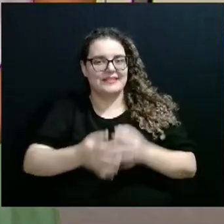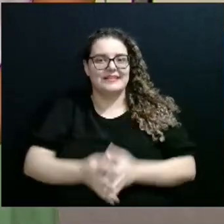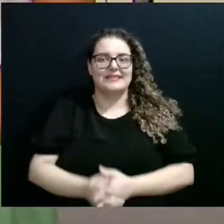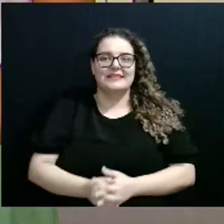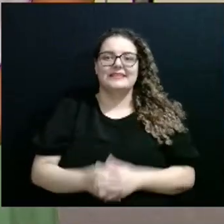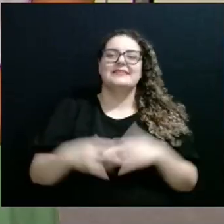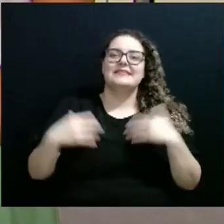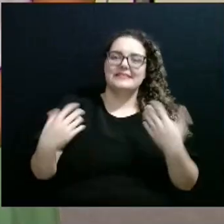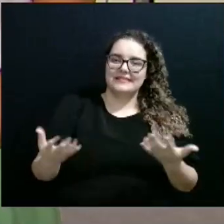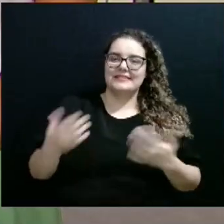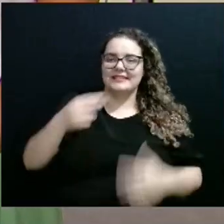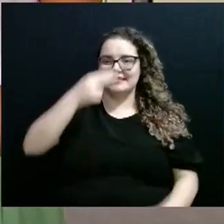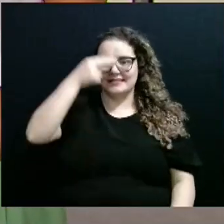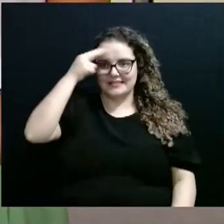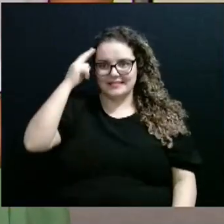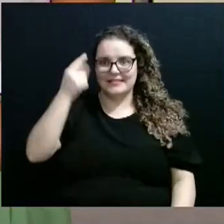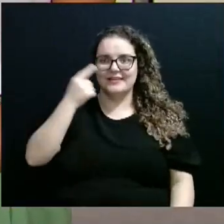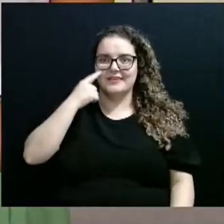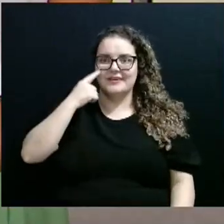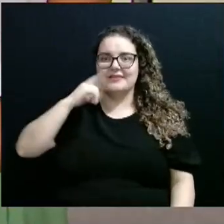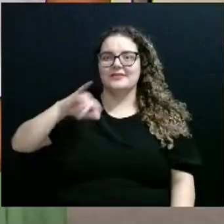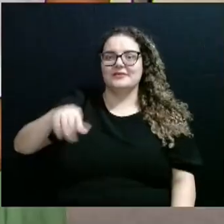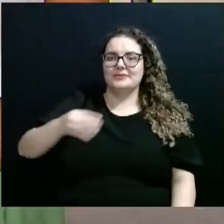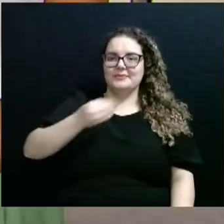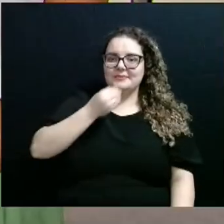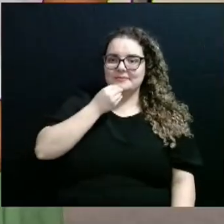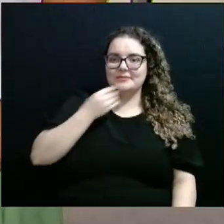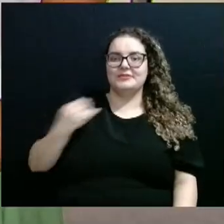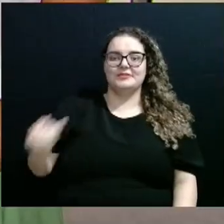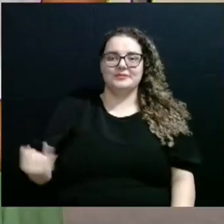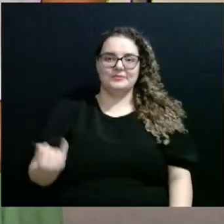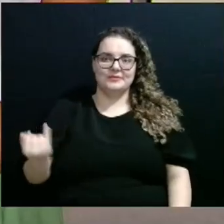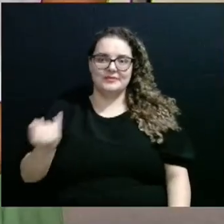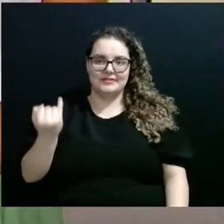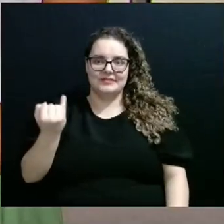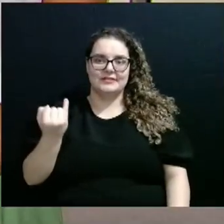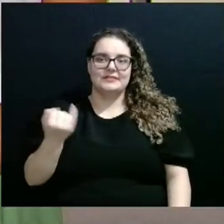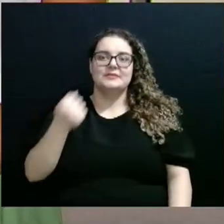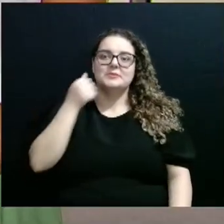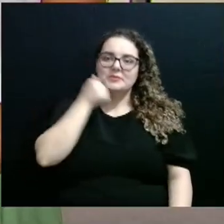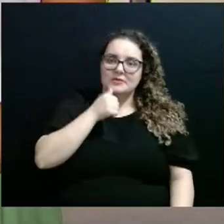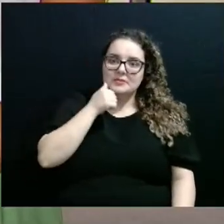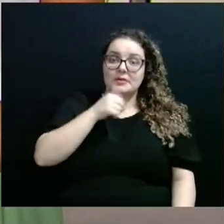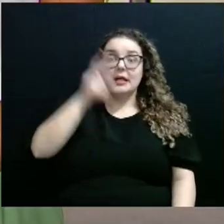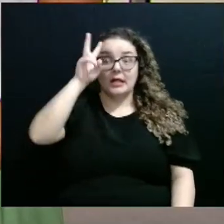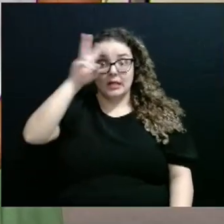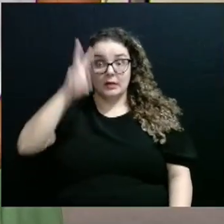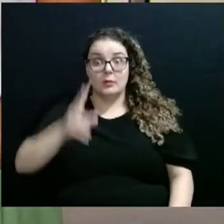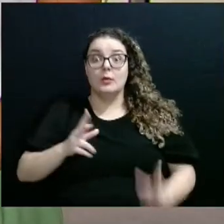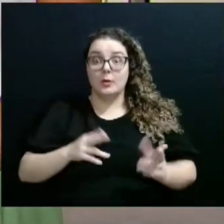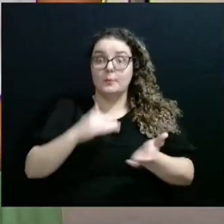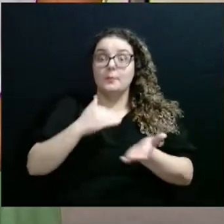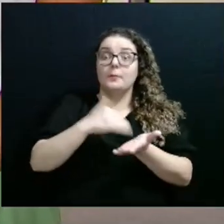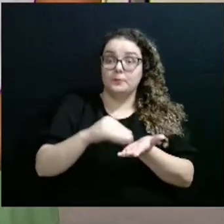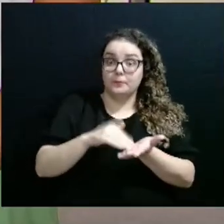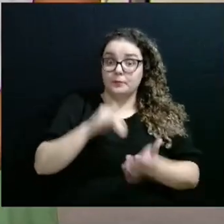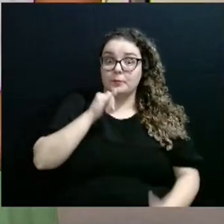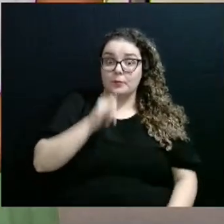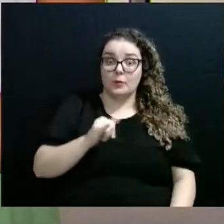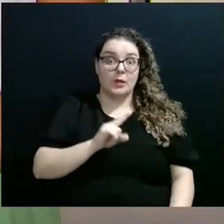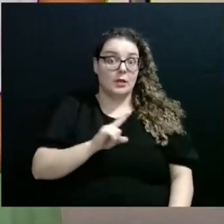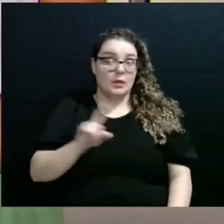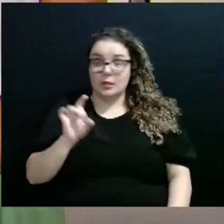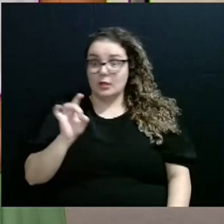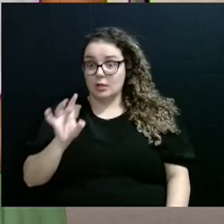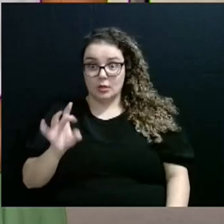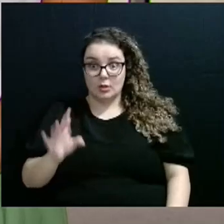Gabriel, olha só, oportunidade muito importante para as mulheres. Lembrando, como a secretária disse, não somente para as